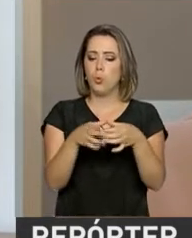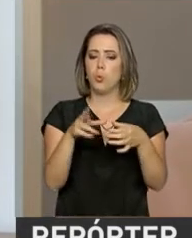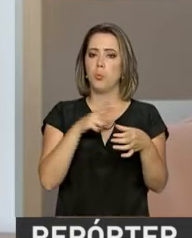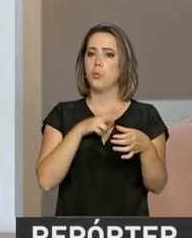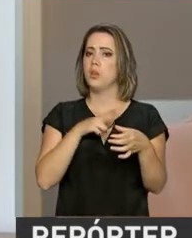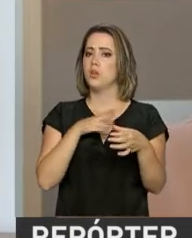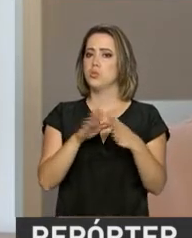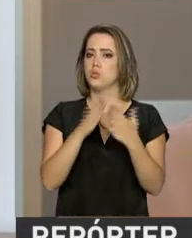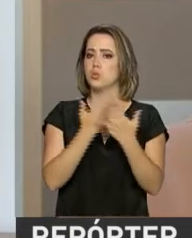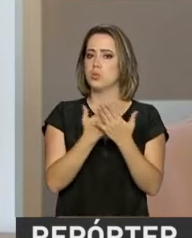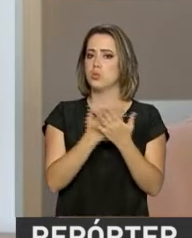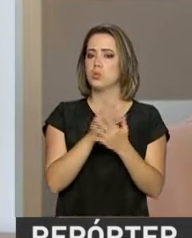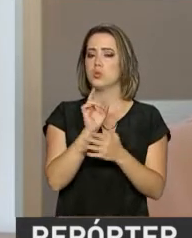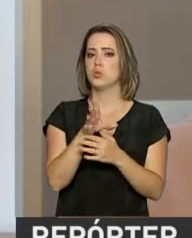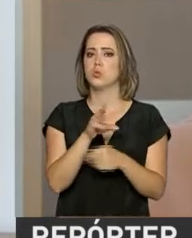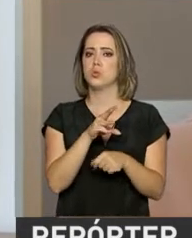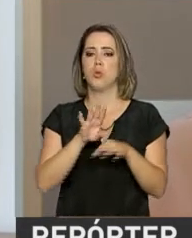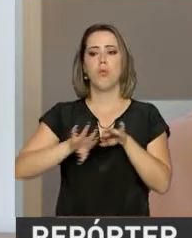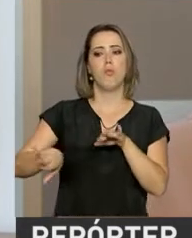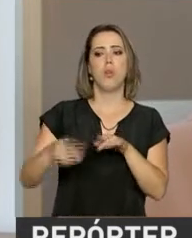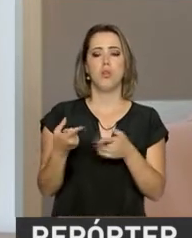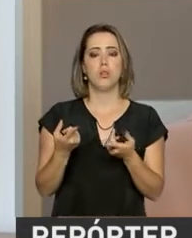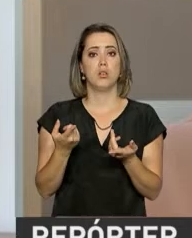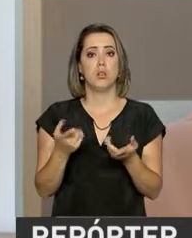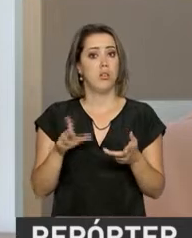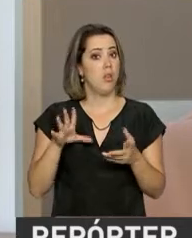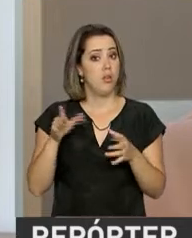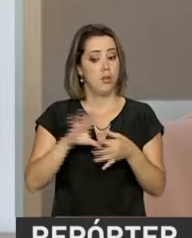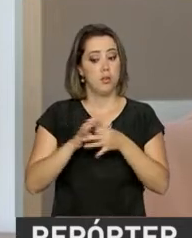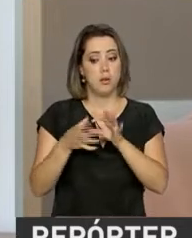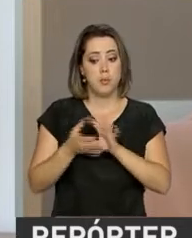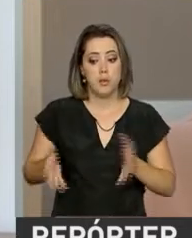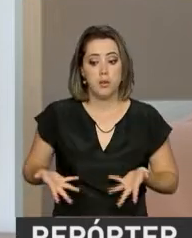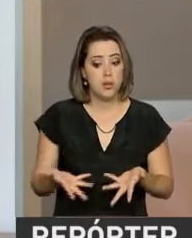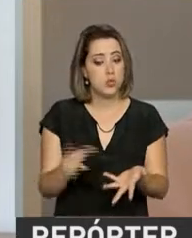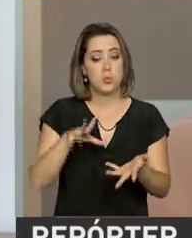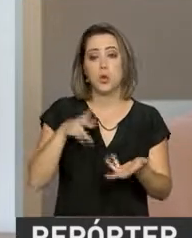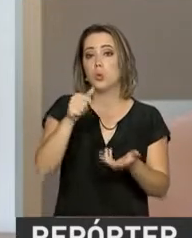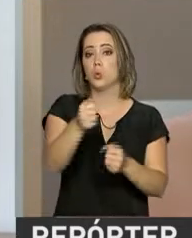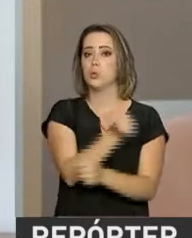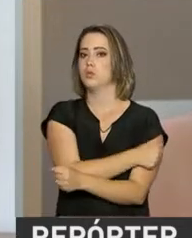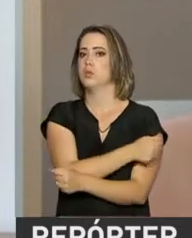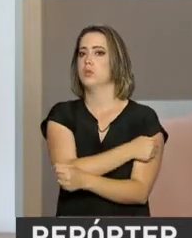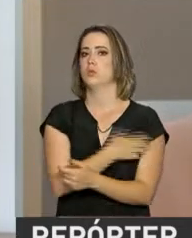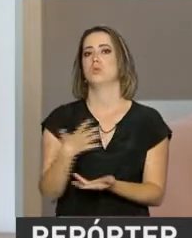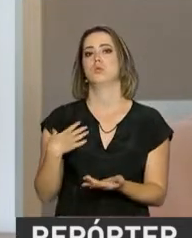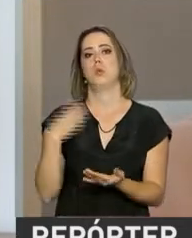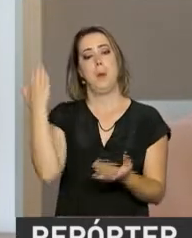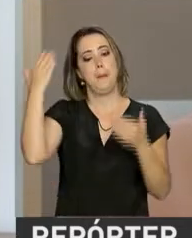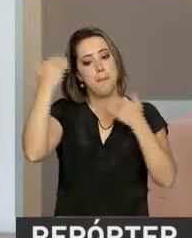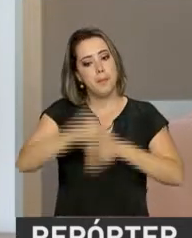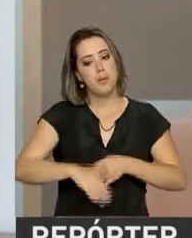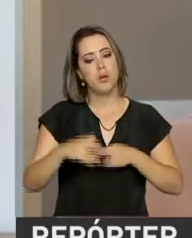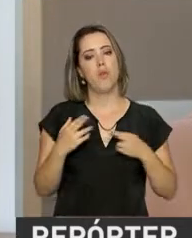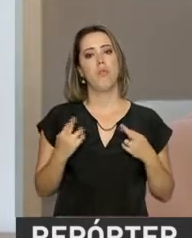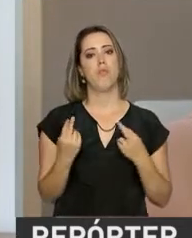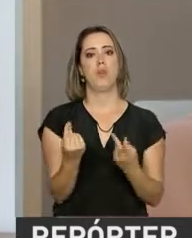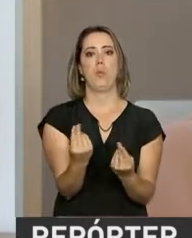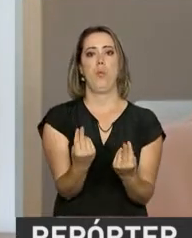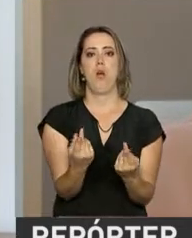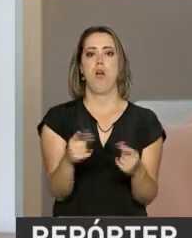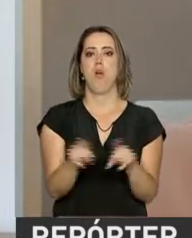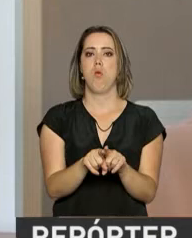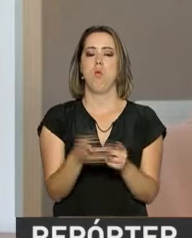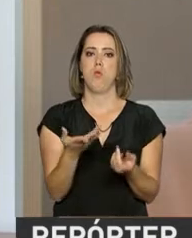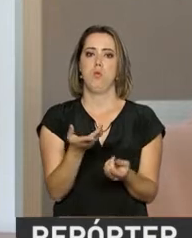Olimpíada tenta estimular o ensino da matemática em todo o país. A prova continua igual. Nível das dificuldades, o nível, tipo de